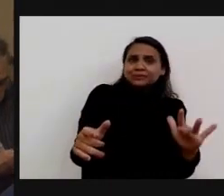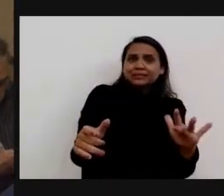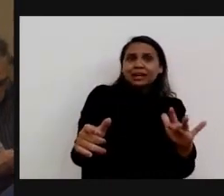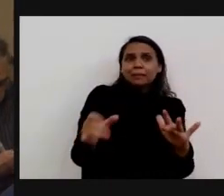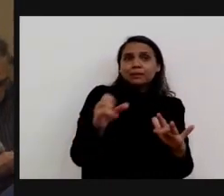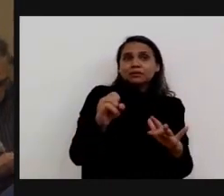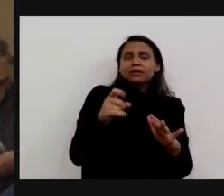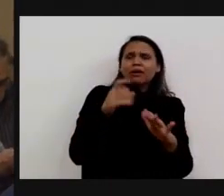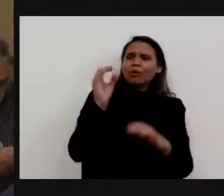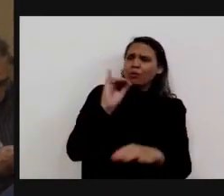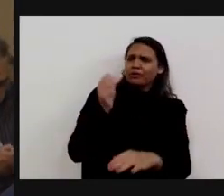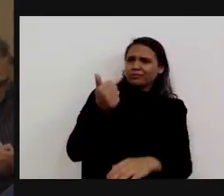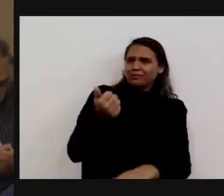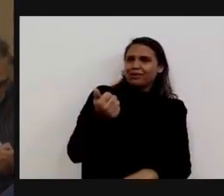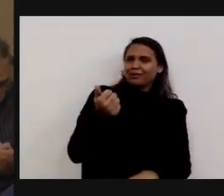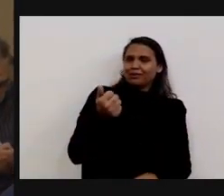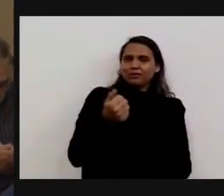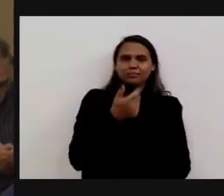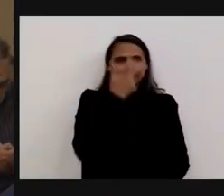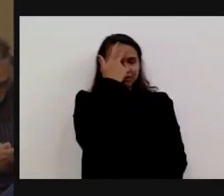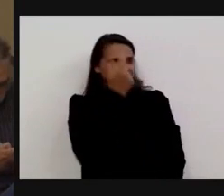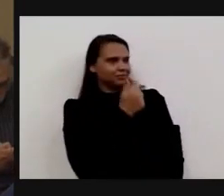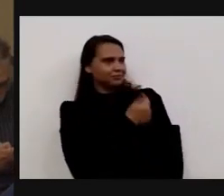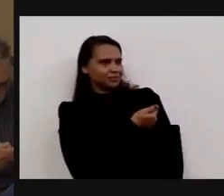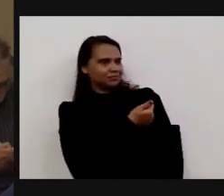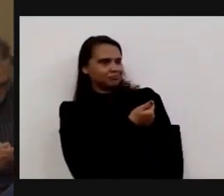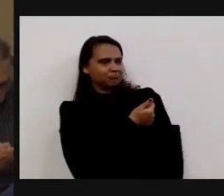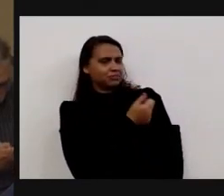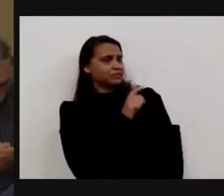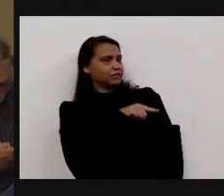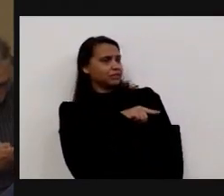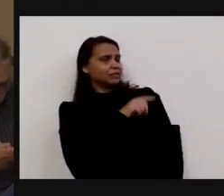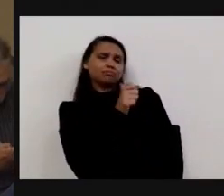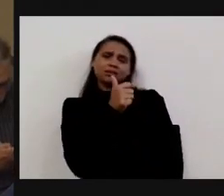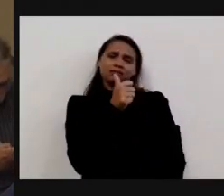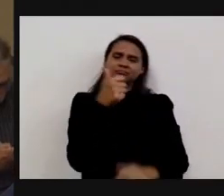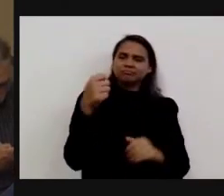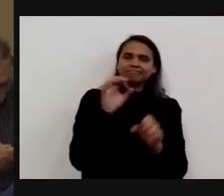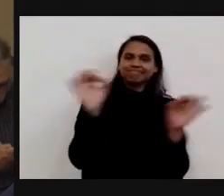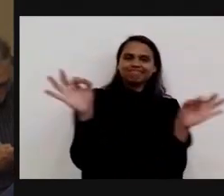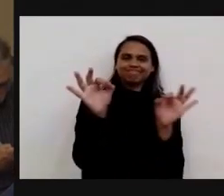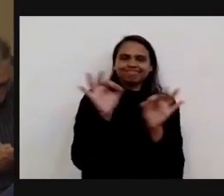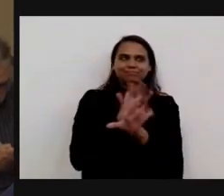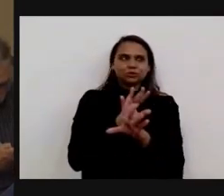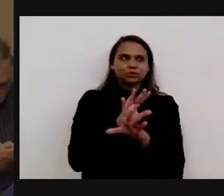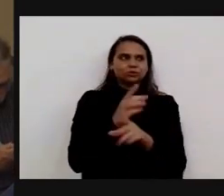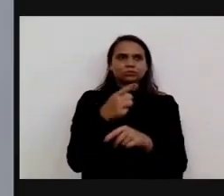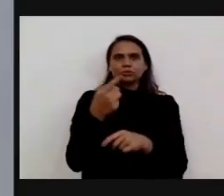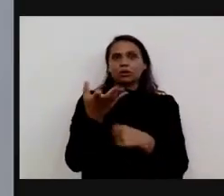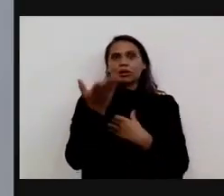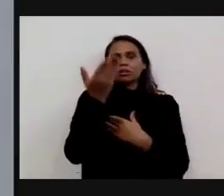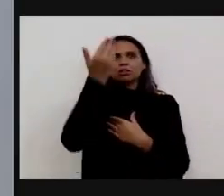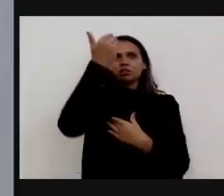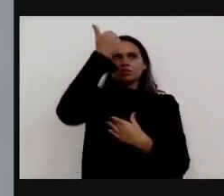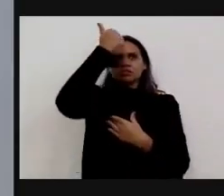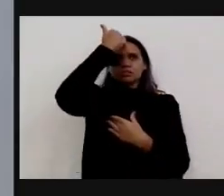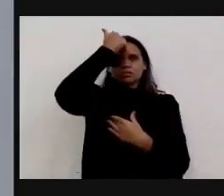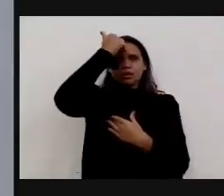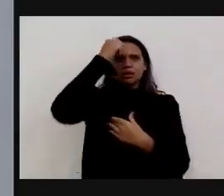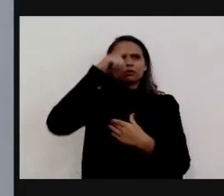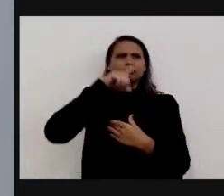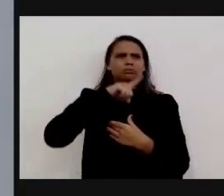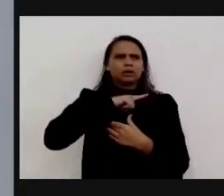Às vezes a pessoa você pergunta assim oi tudo bem aí a pessoa fala tudo bem E você tudo bem e a pessoa tá com uma em ti próximo